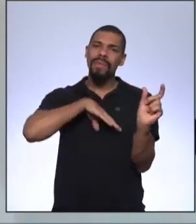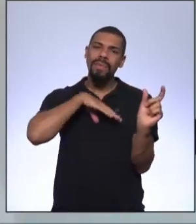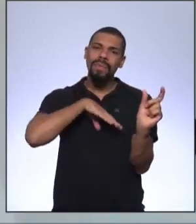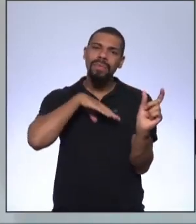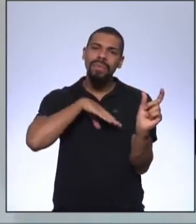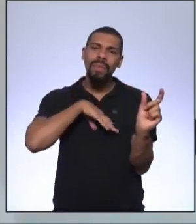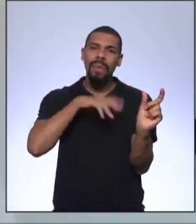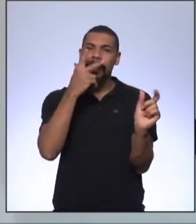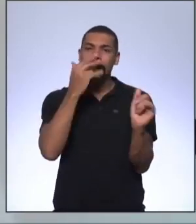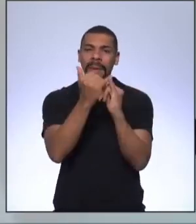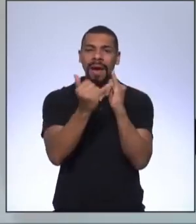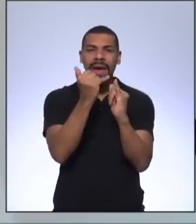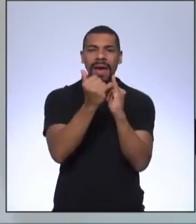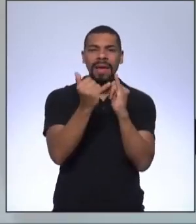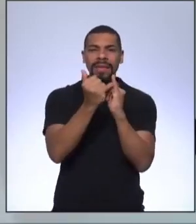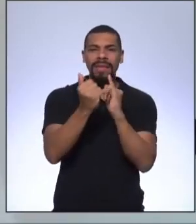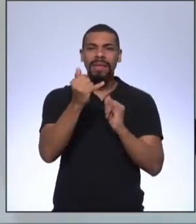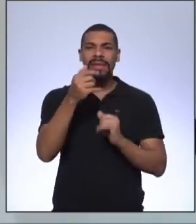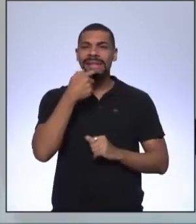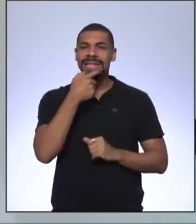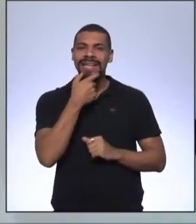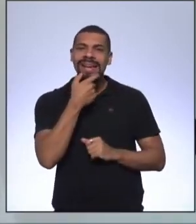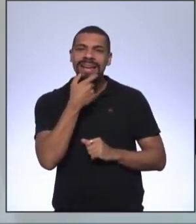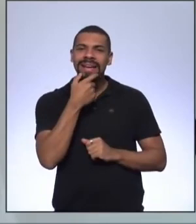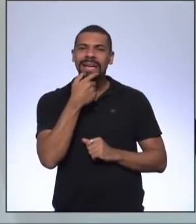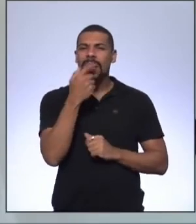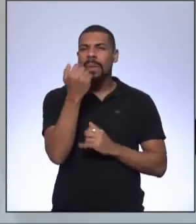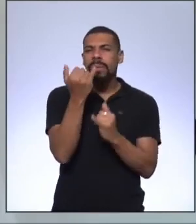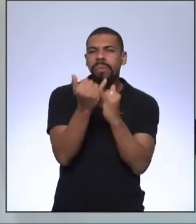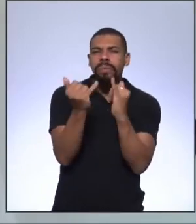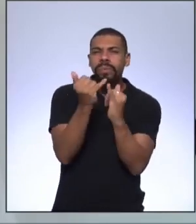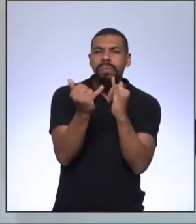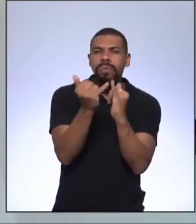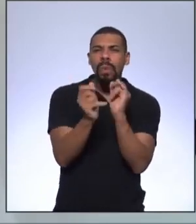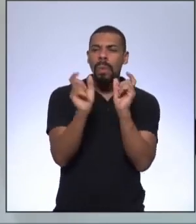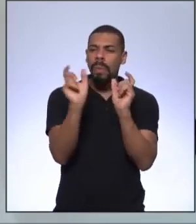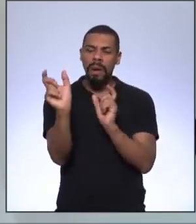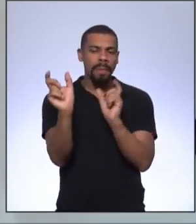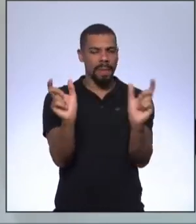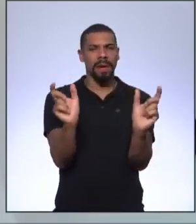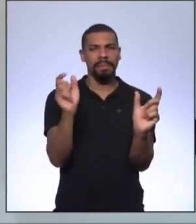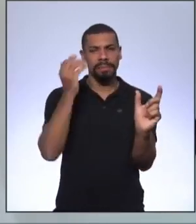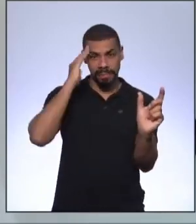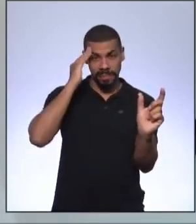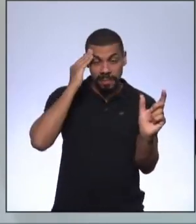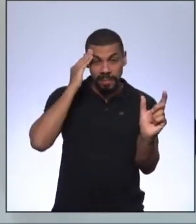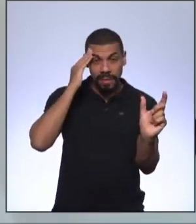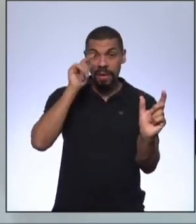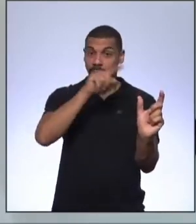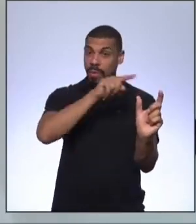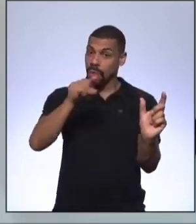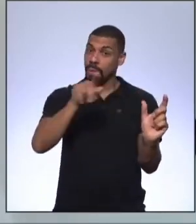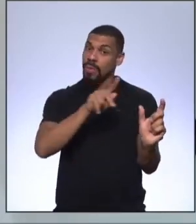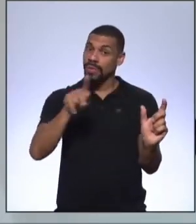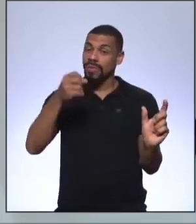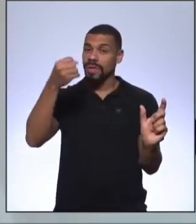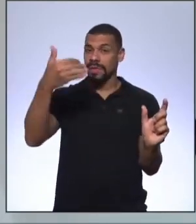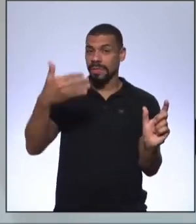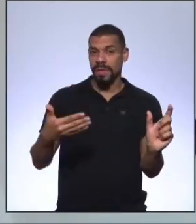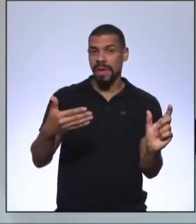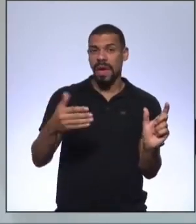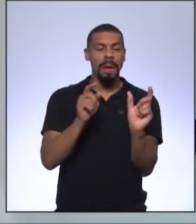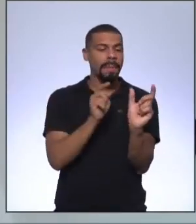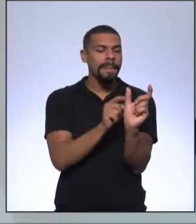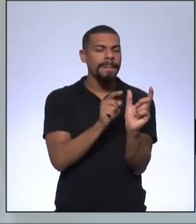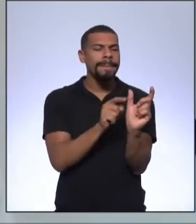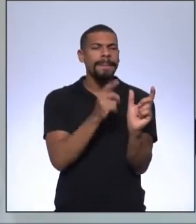parecidas com português, elas têm a mesma raiz, ok? Então, ele está falando de cognatos, as palavras